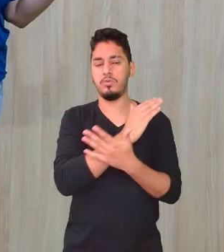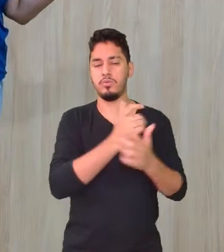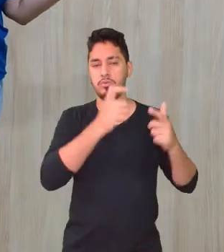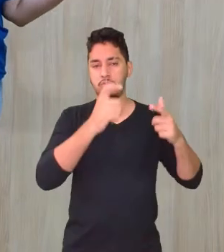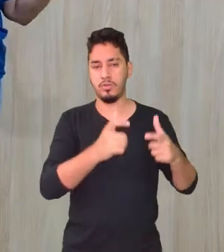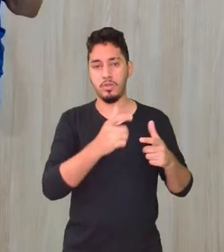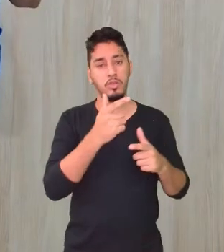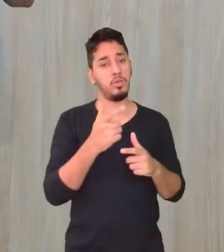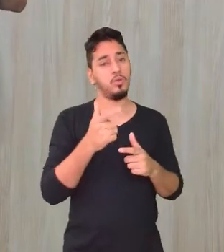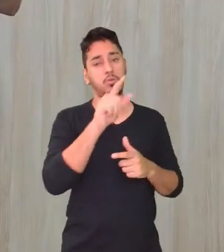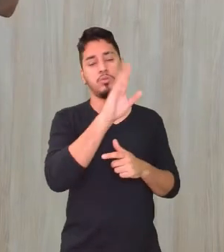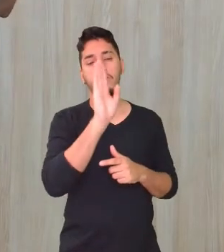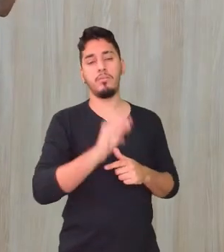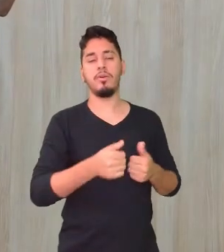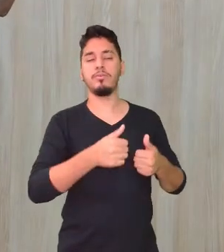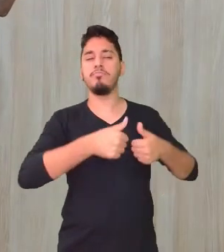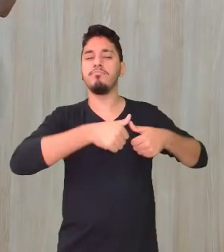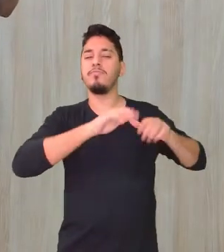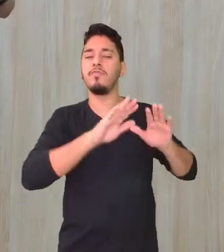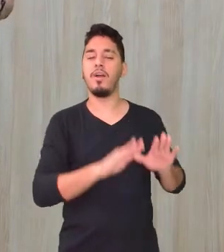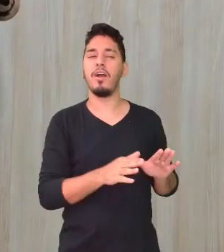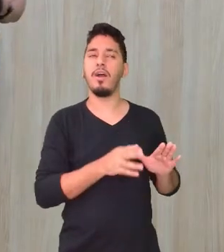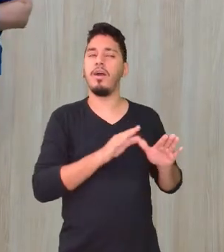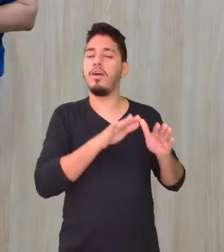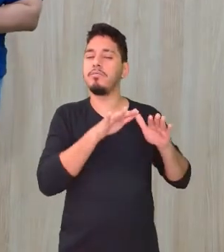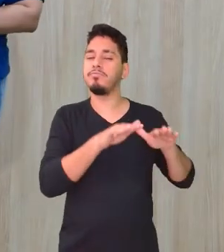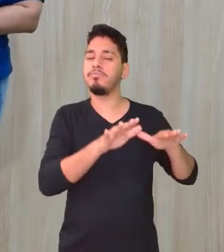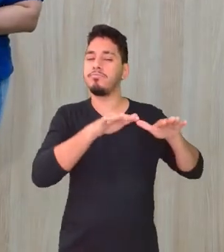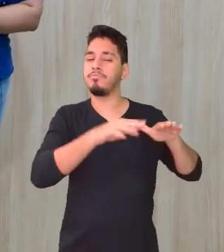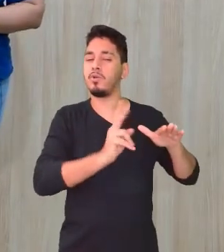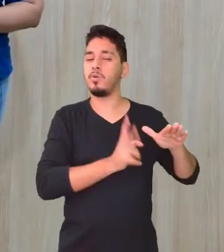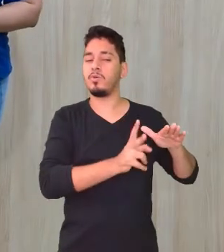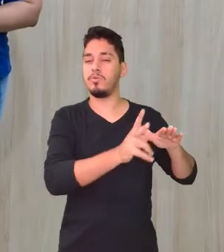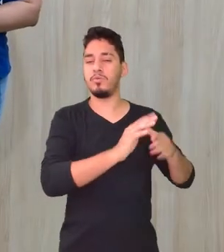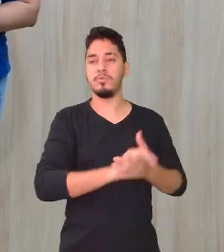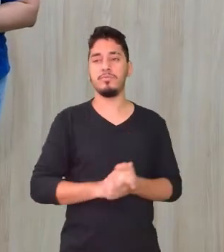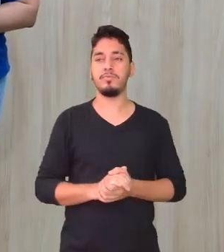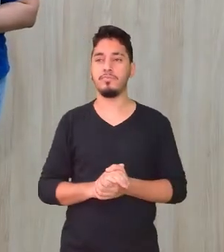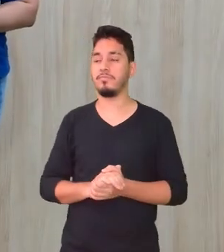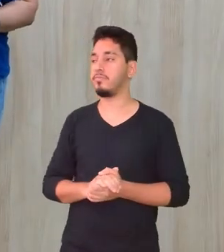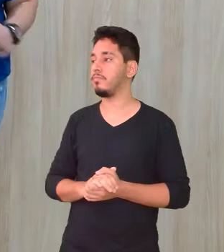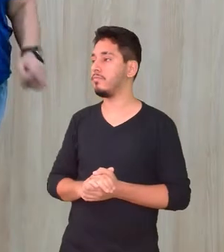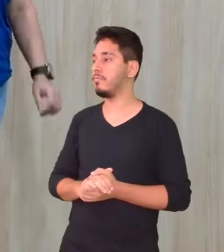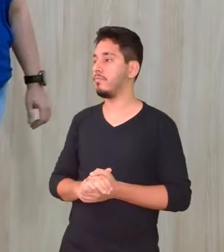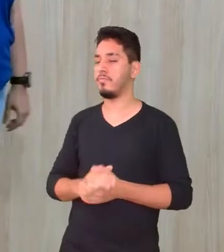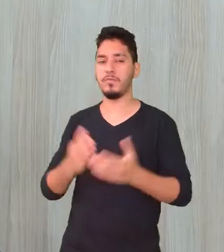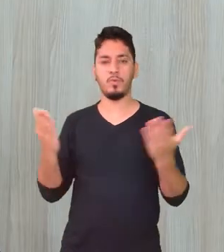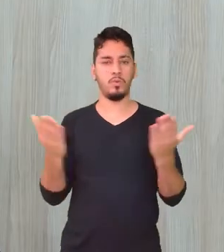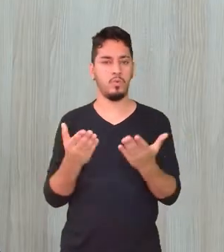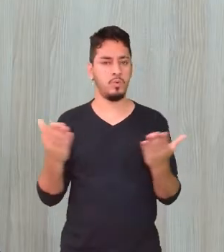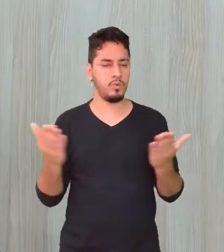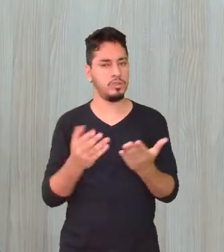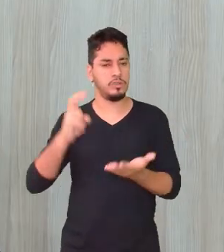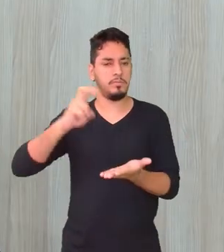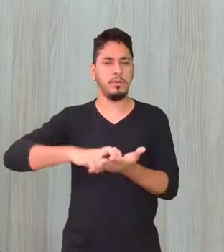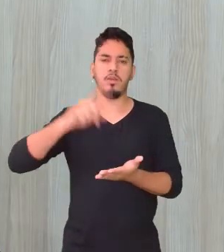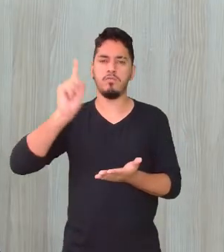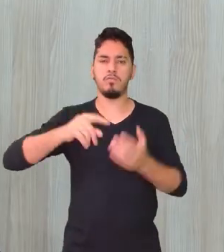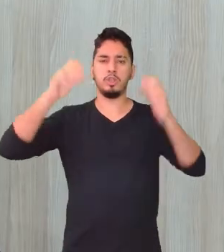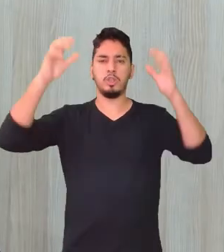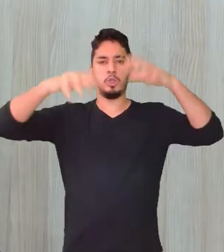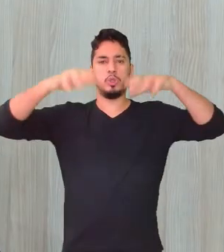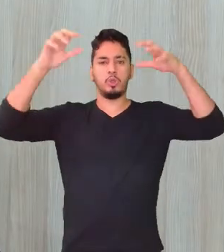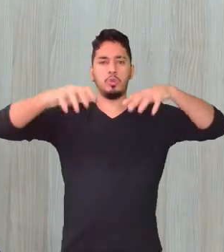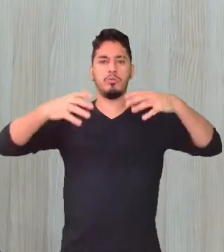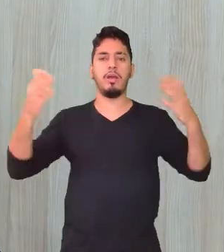lugares. Em outros ele é mais estável, né? Isso, então, com certeza. É isso. Hoje mesmo a gente amanheceu com um tempo chuvoso. Não foi? Já agora